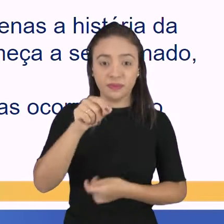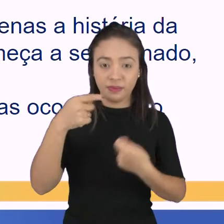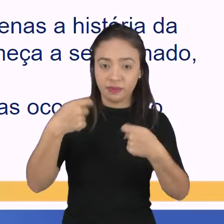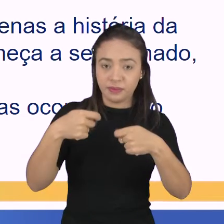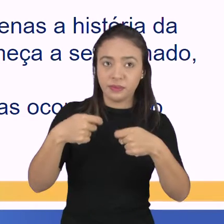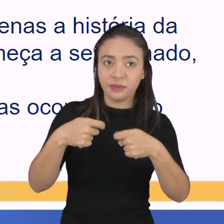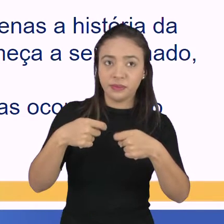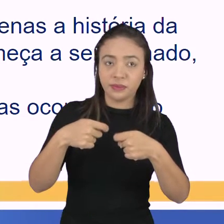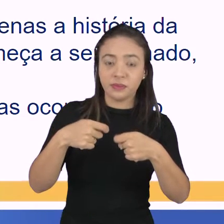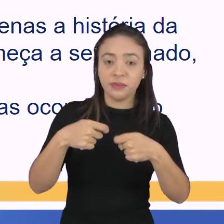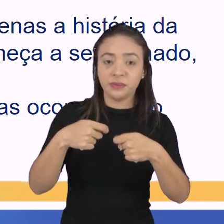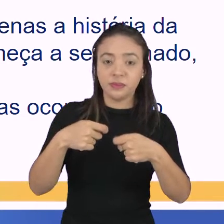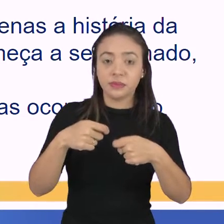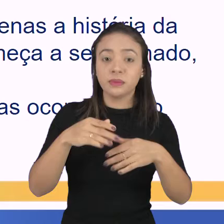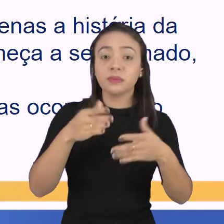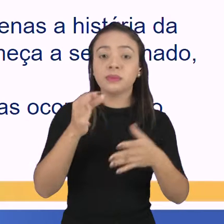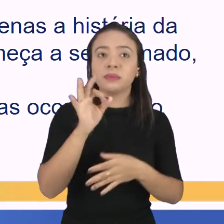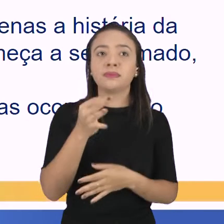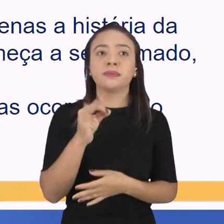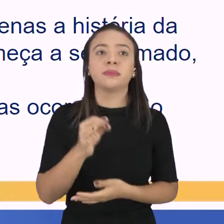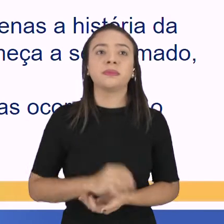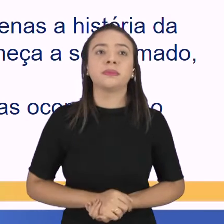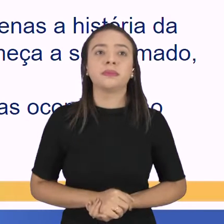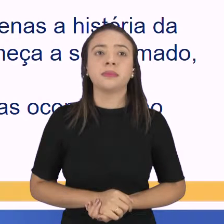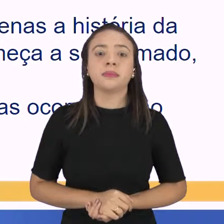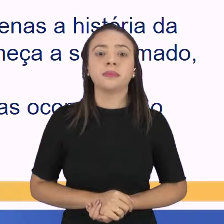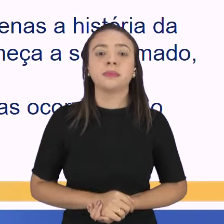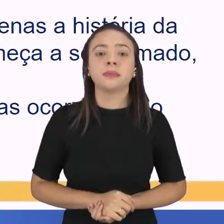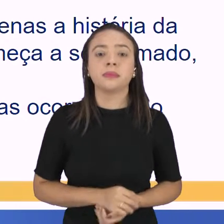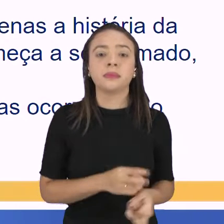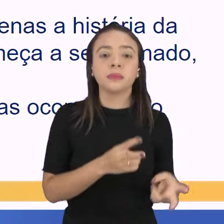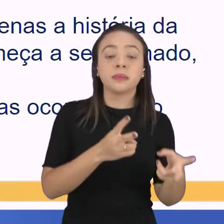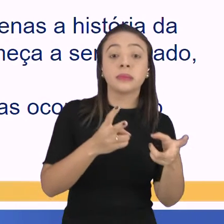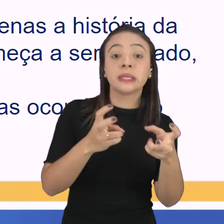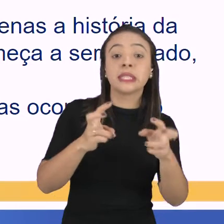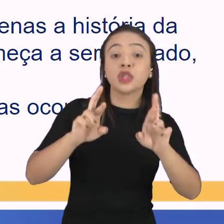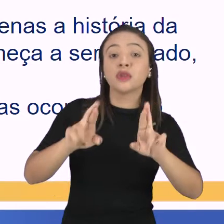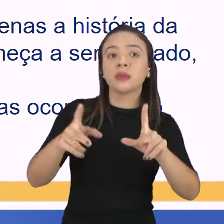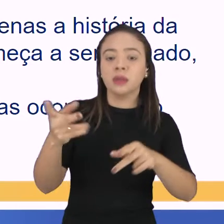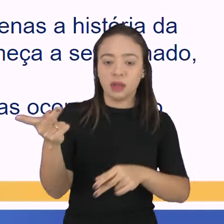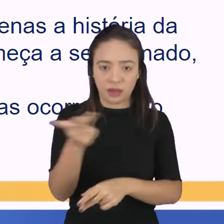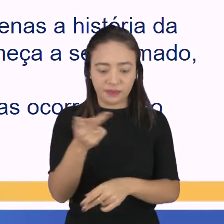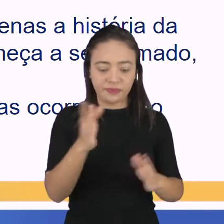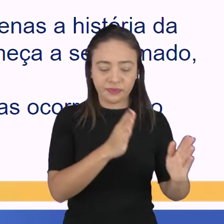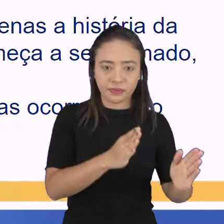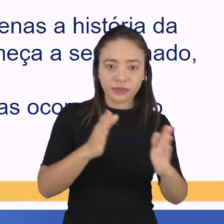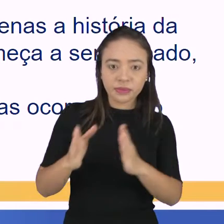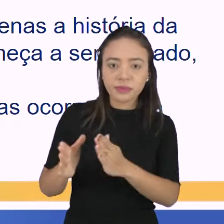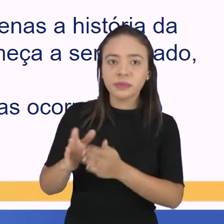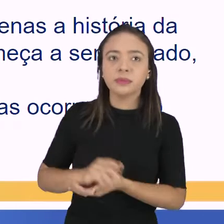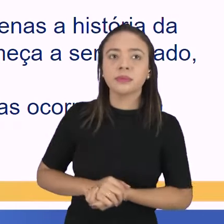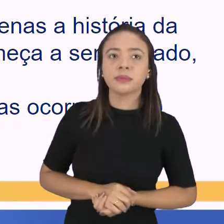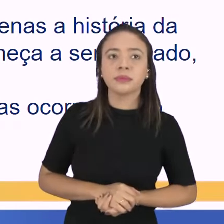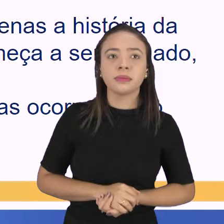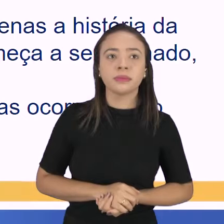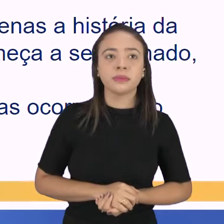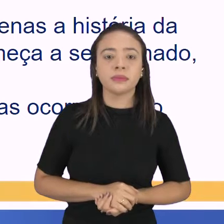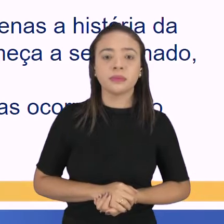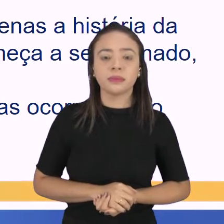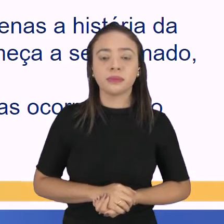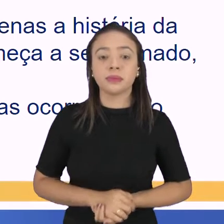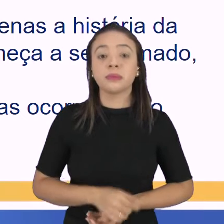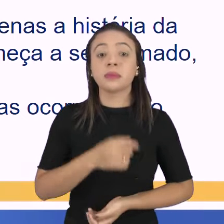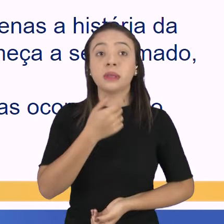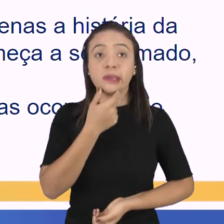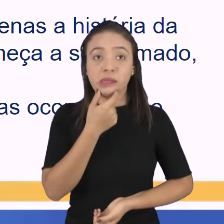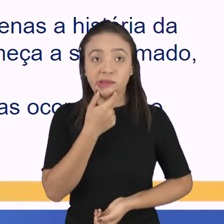está correta, mostrando a diferença entre essas 2 fases. Na letra A, o inglês antigo era formado